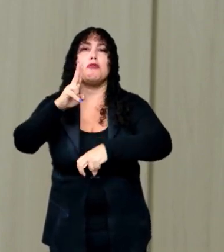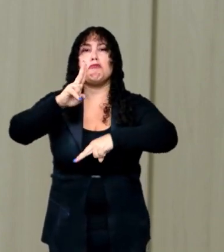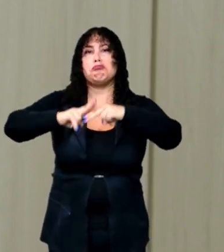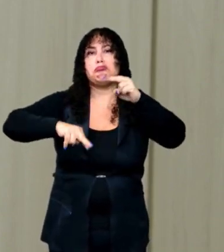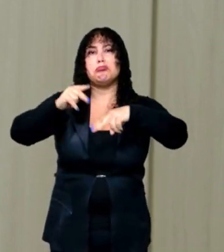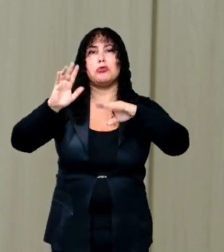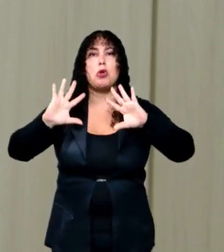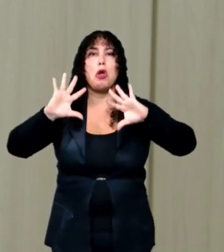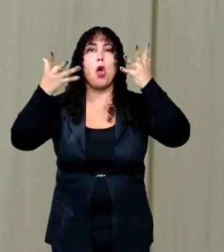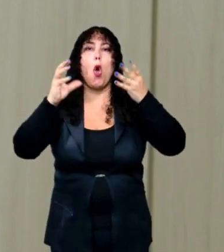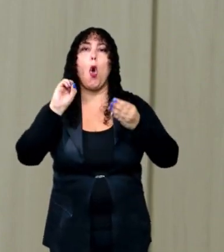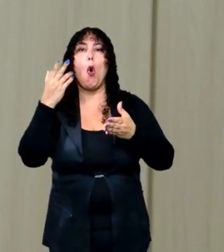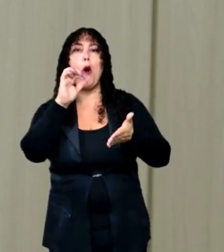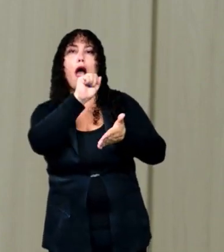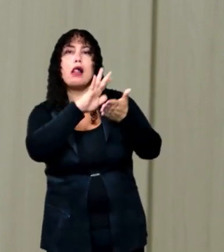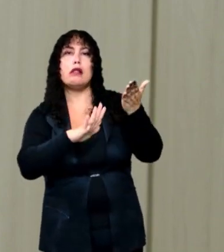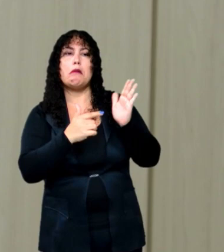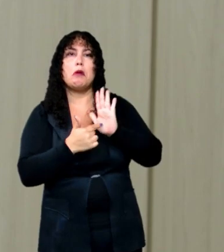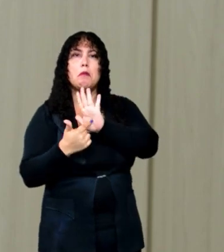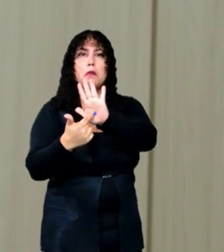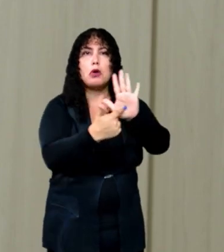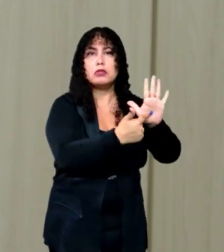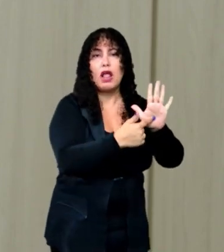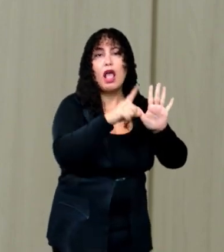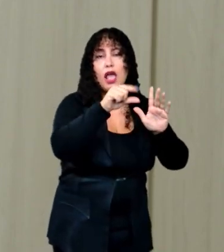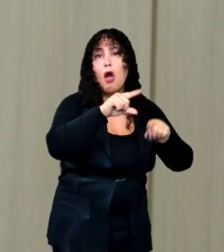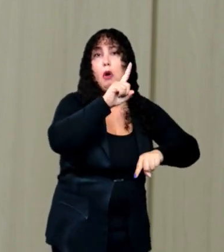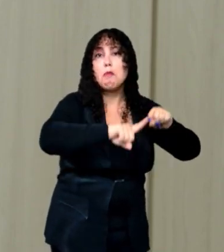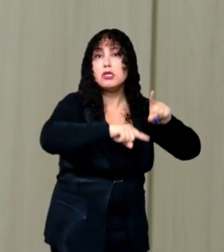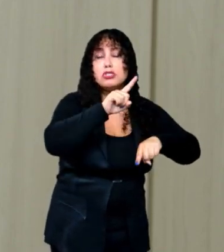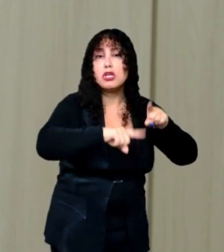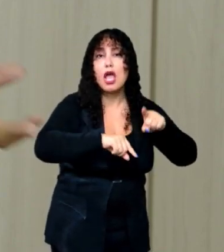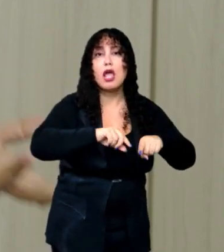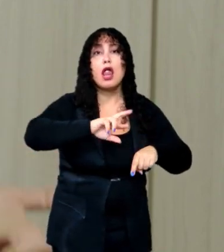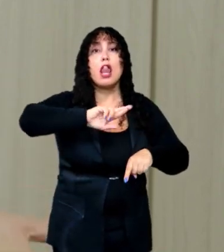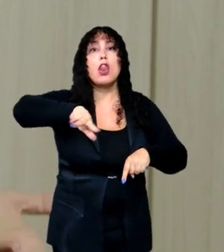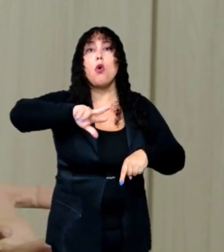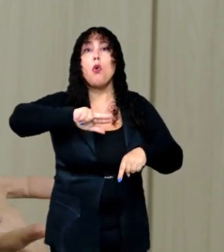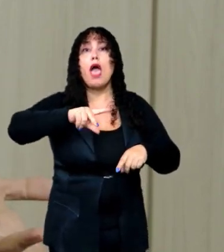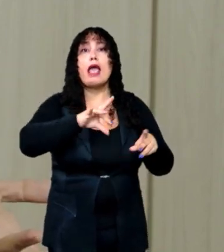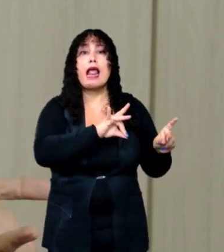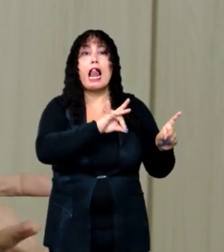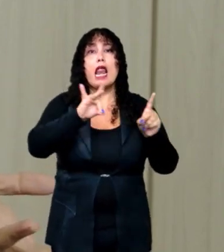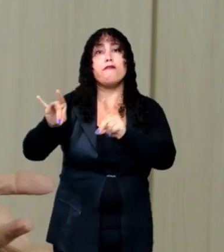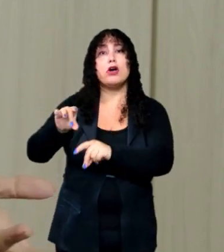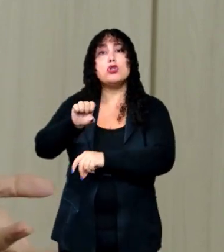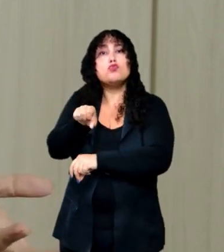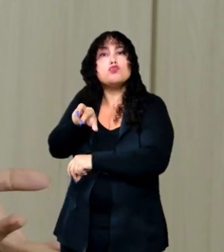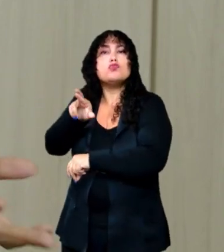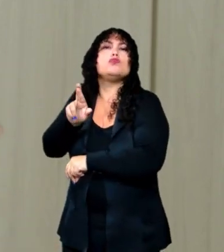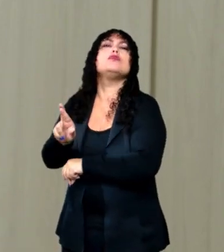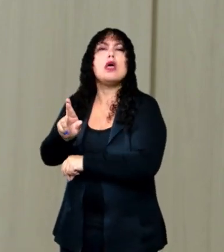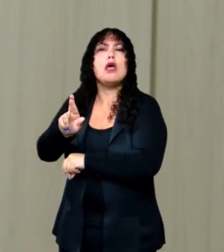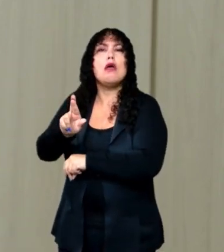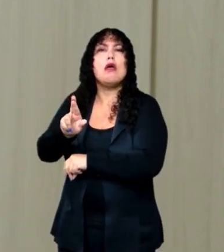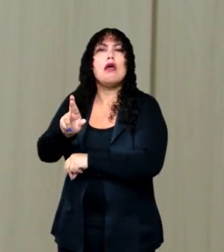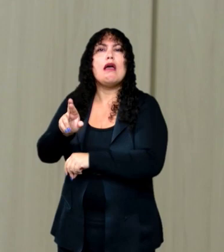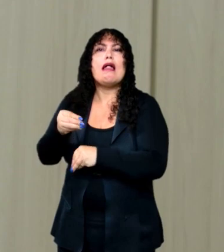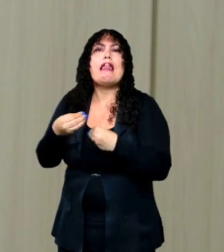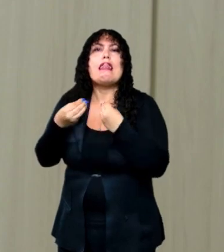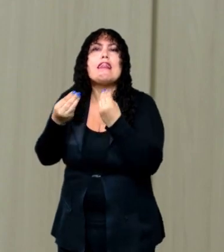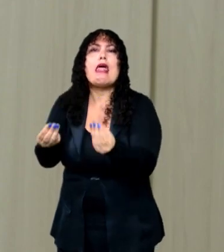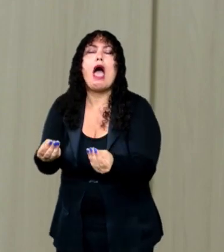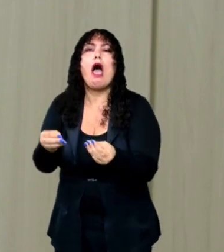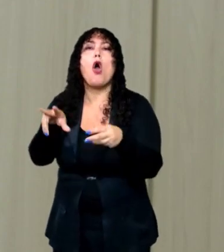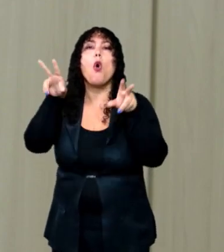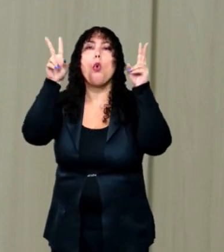atividades. Isso daí está mostrando para a criança que é um objeto, não é um ser que ela está levando para casa. Né? Dar coelho na Páscoa